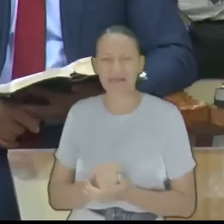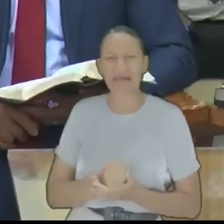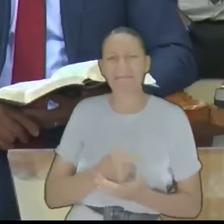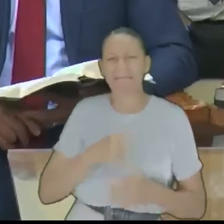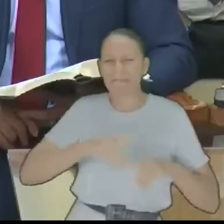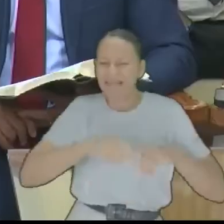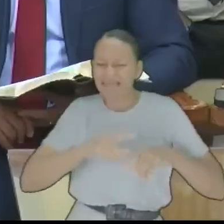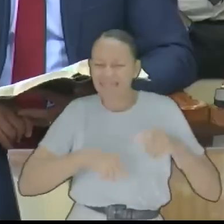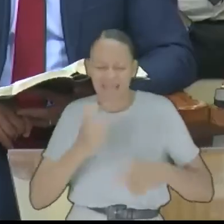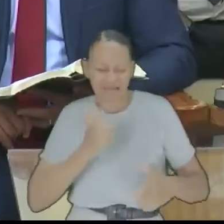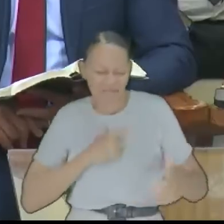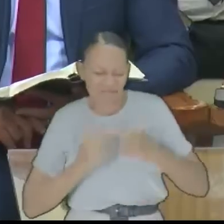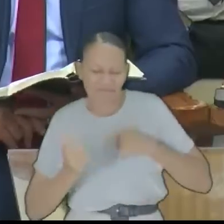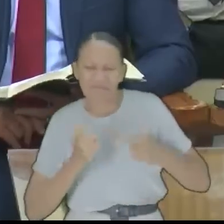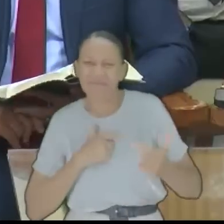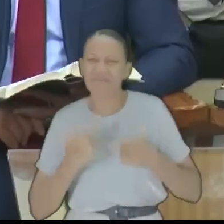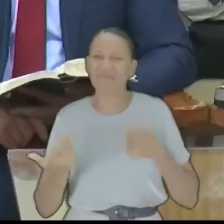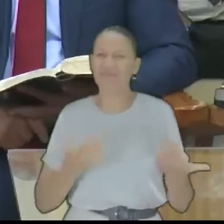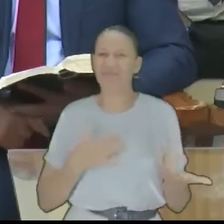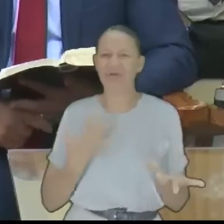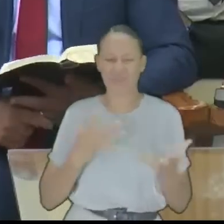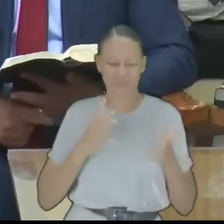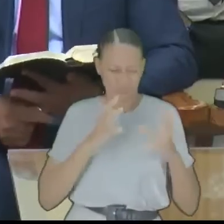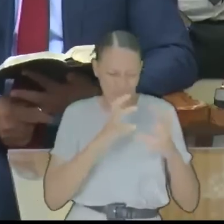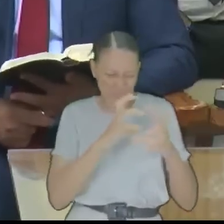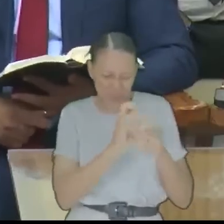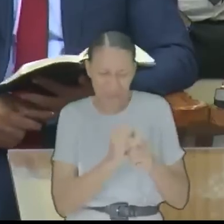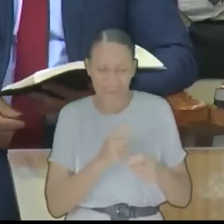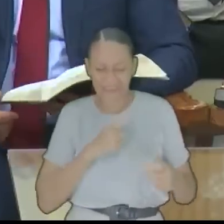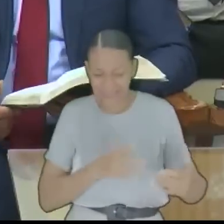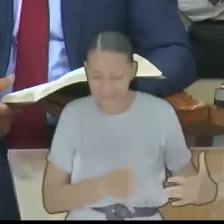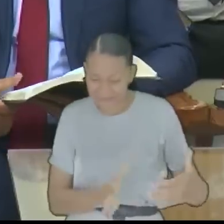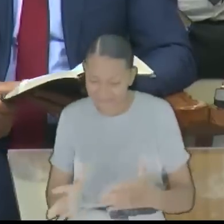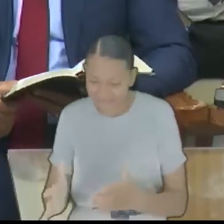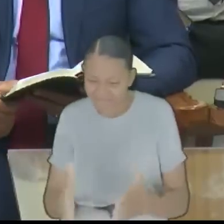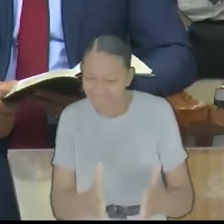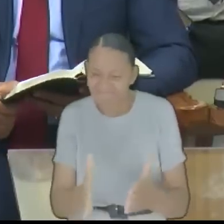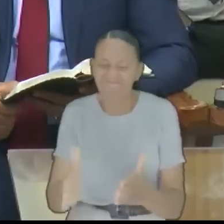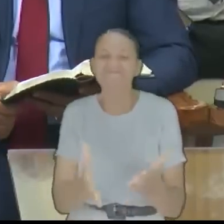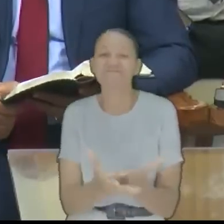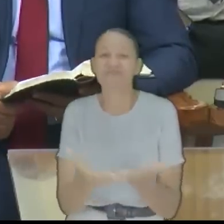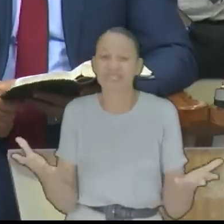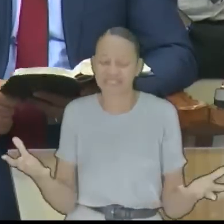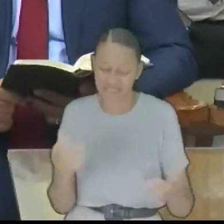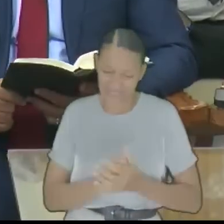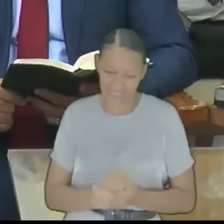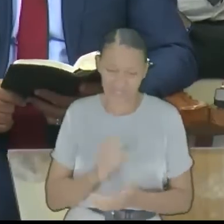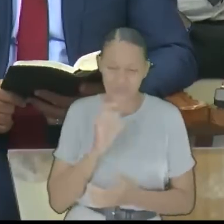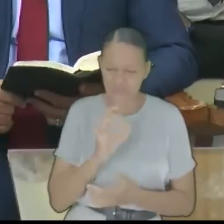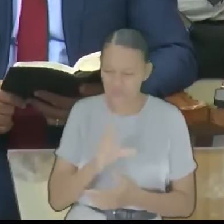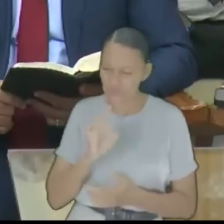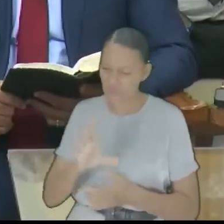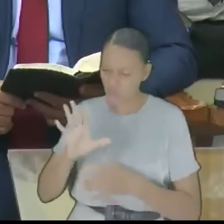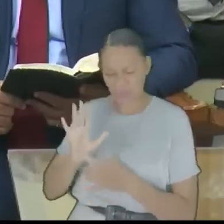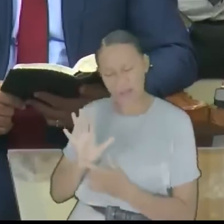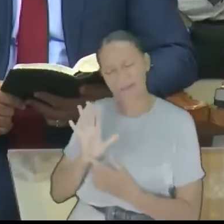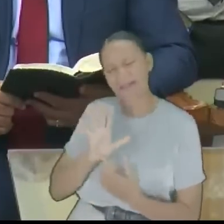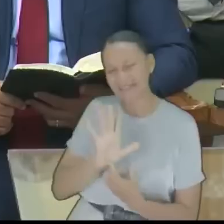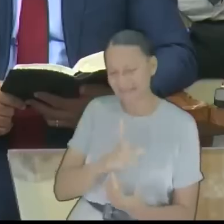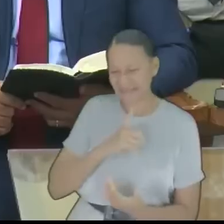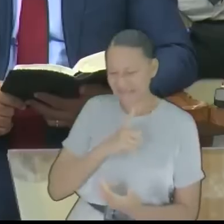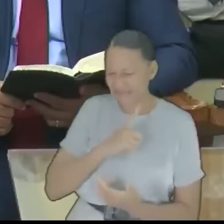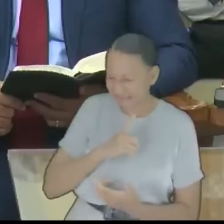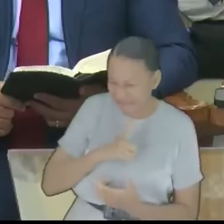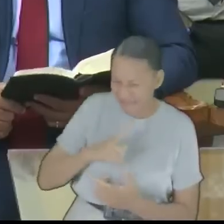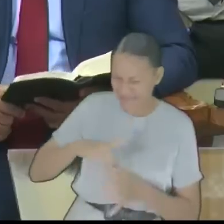encontrar vegetação escura, você vai encontrar os riachos e os rios secos, apenas aparecendo os